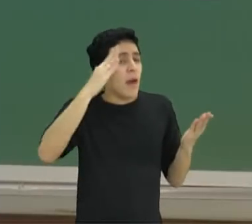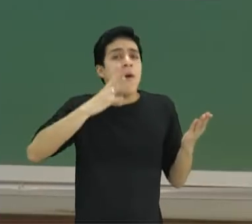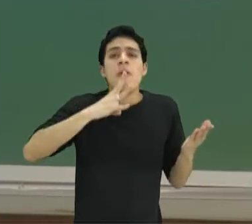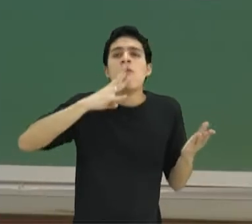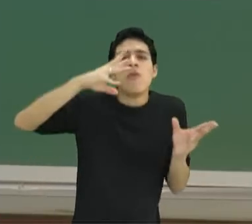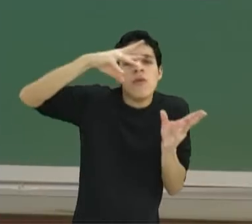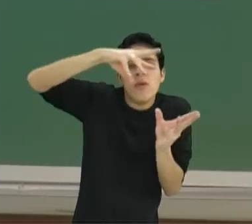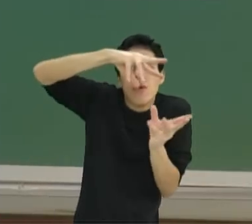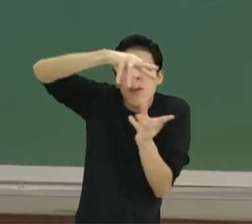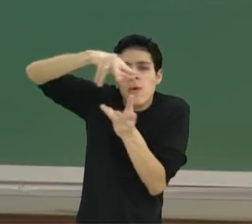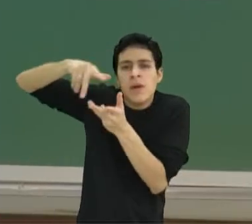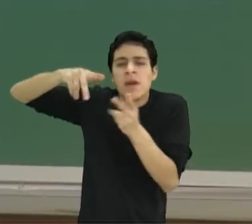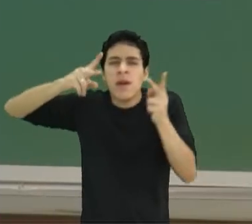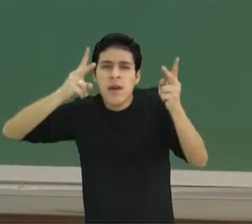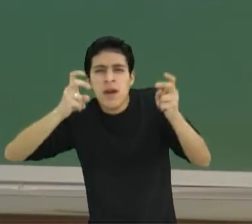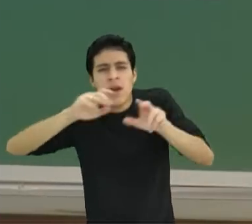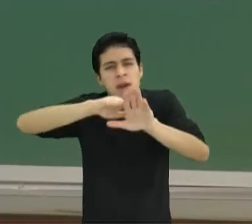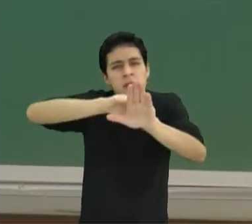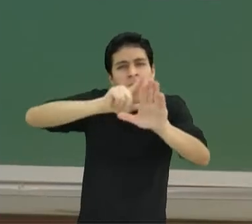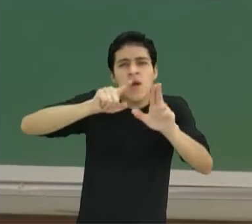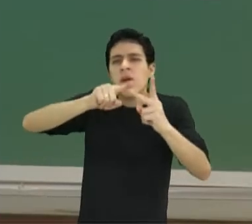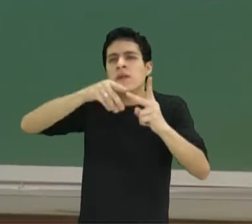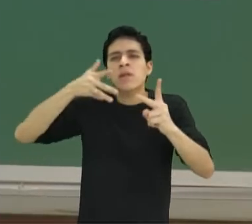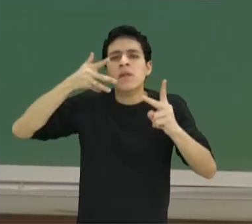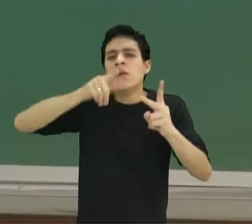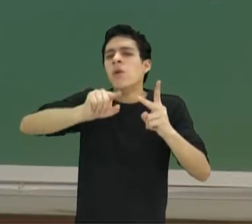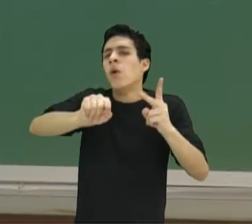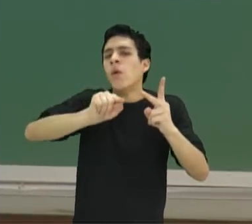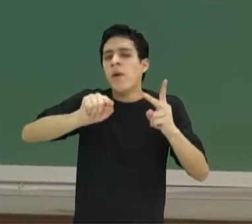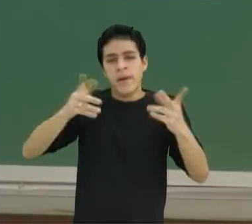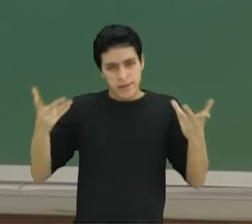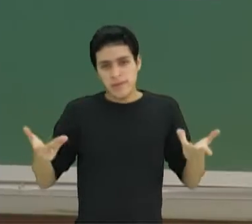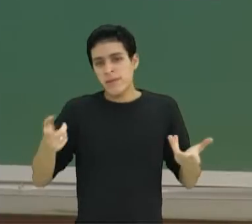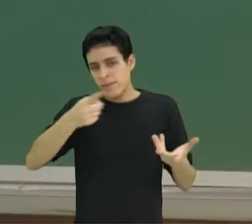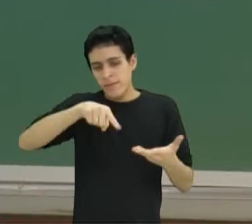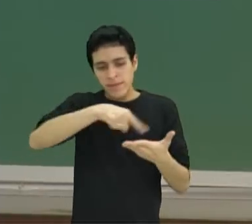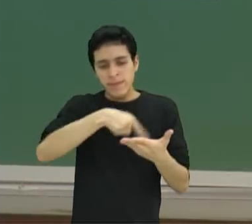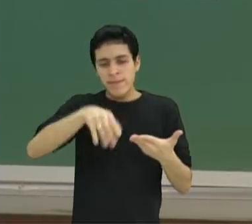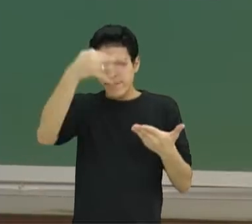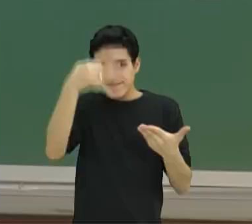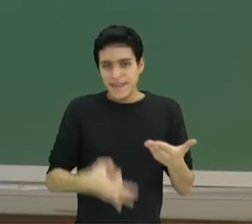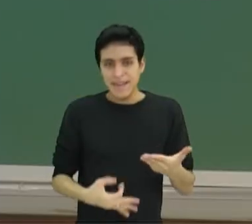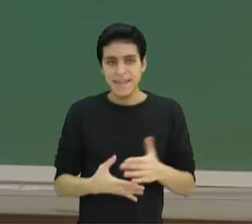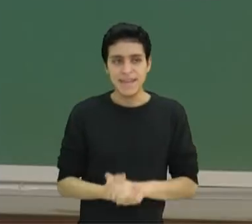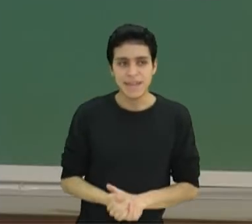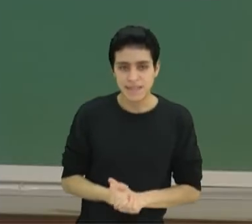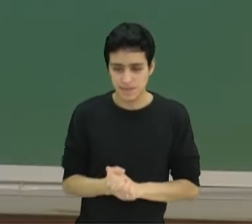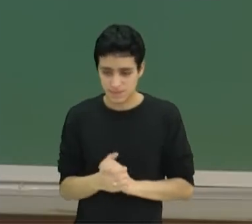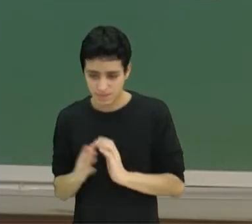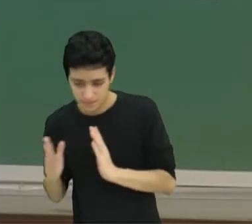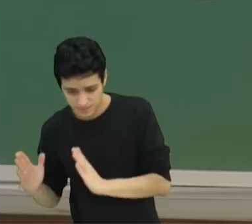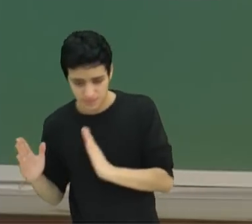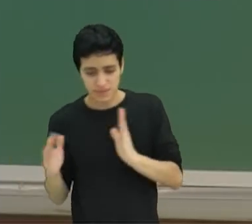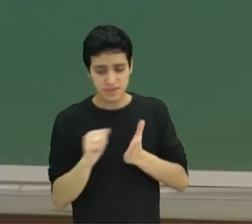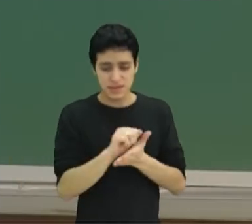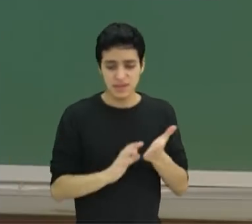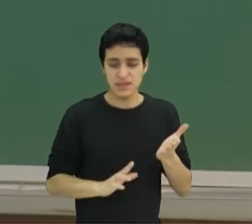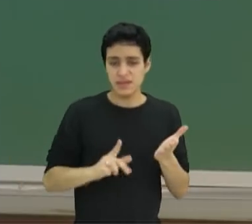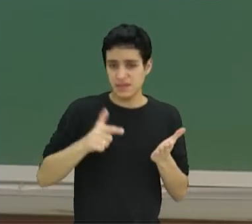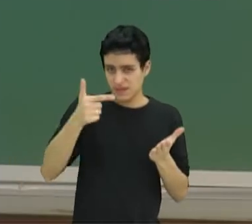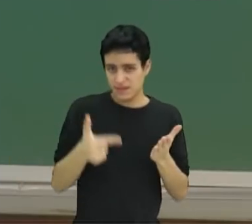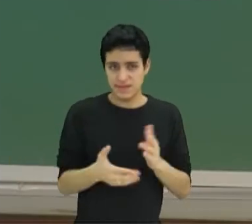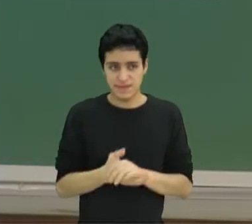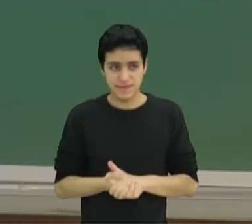para identificar uma ideologia, um discurso. Você marcou certo. Agora nós vamos ao exercício de número